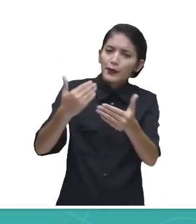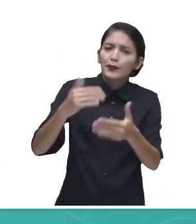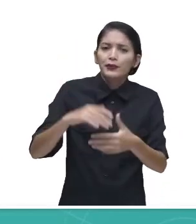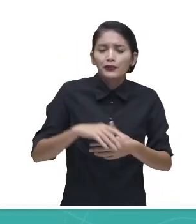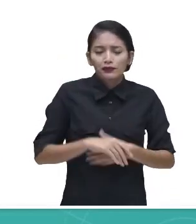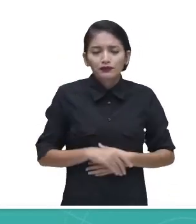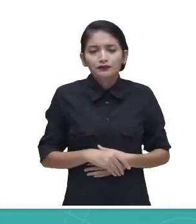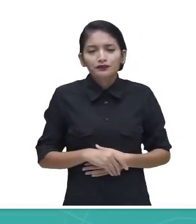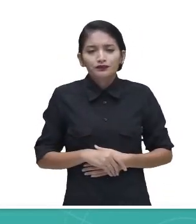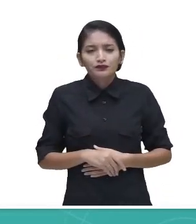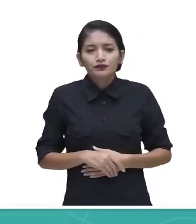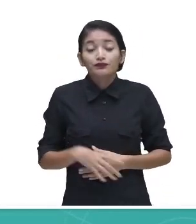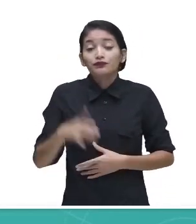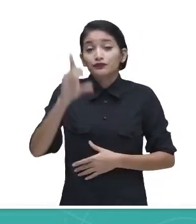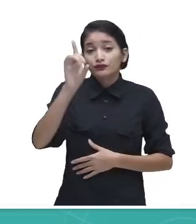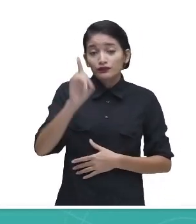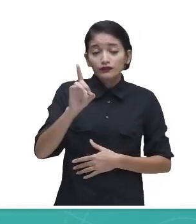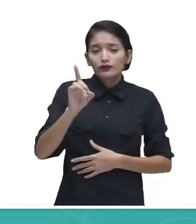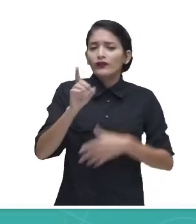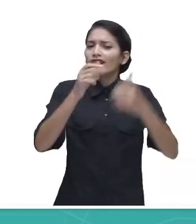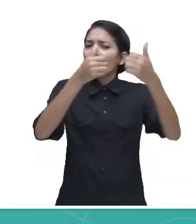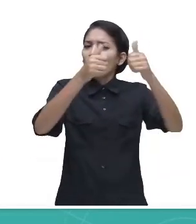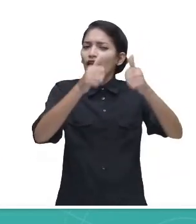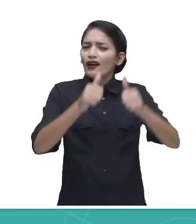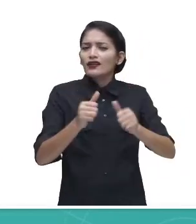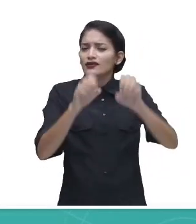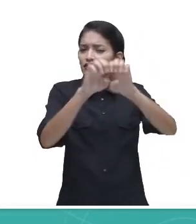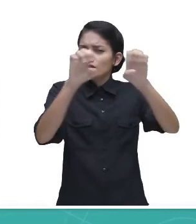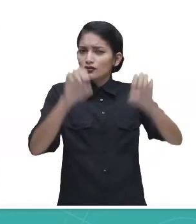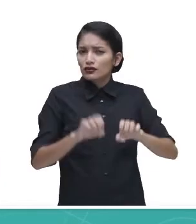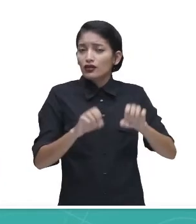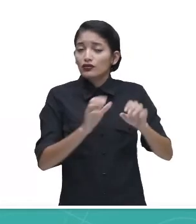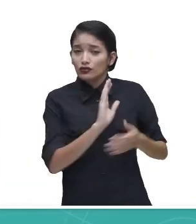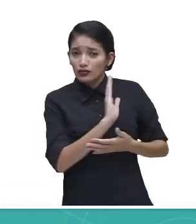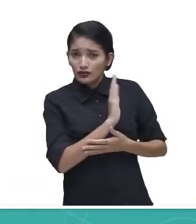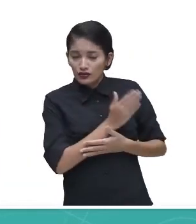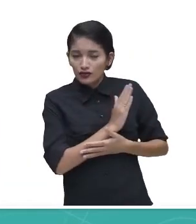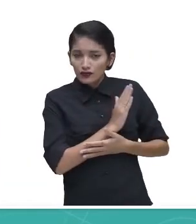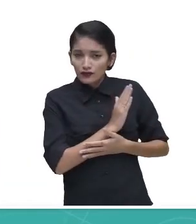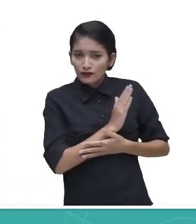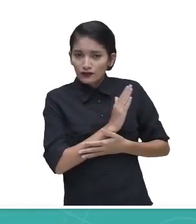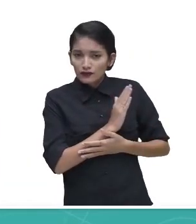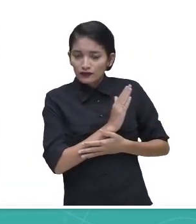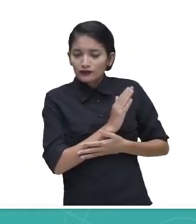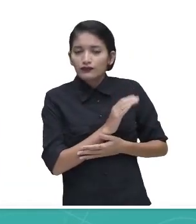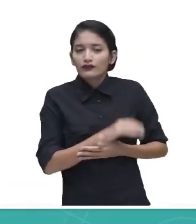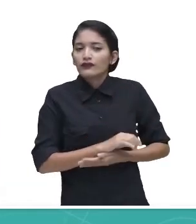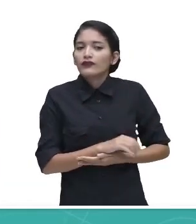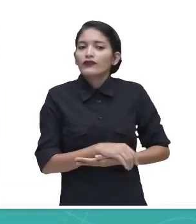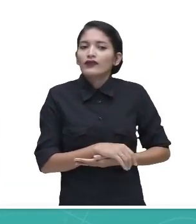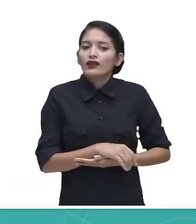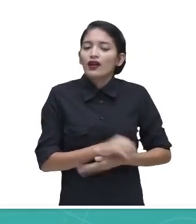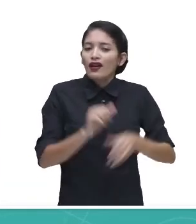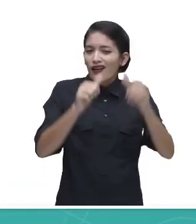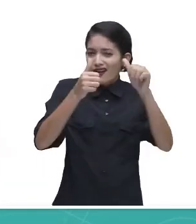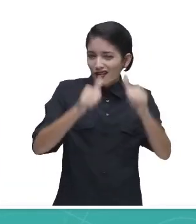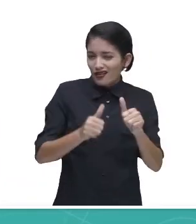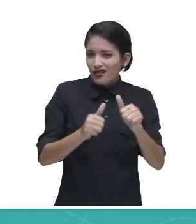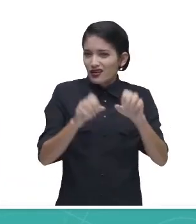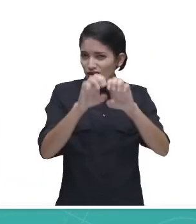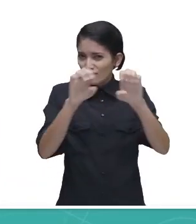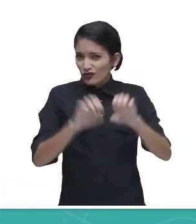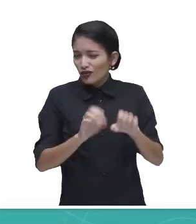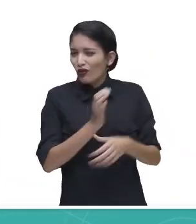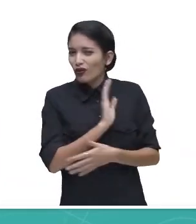aquilo acontece. D, análise das estruturas do coração. Então, a análise das estruturas do coração só está